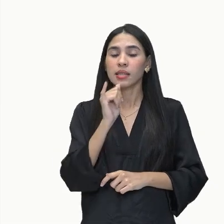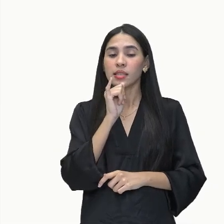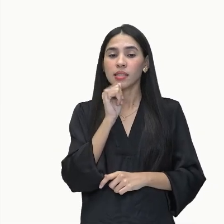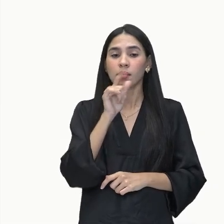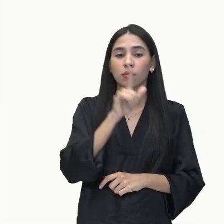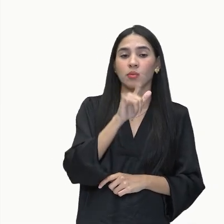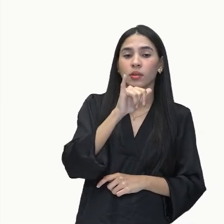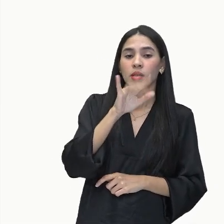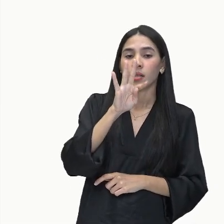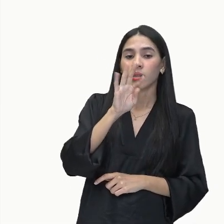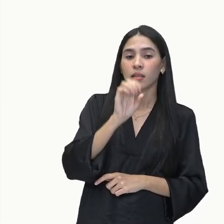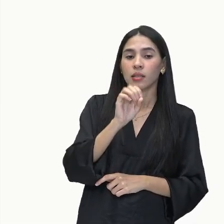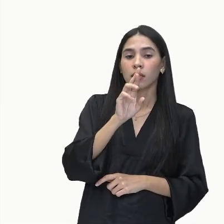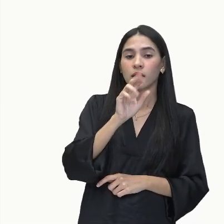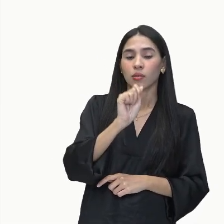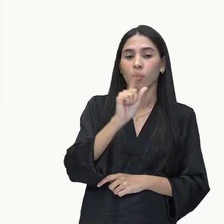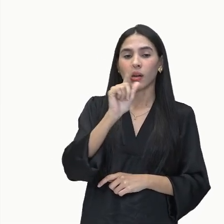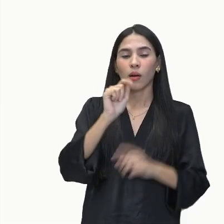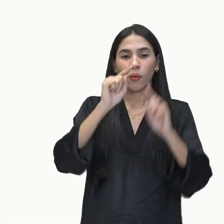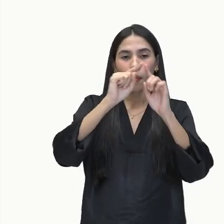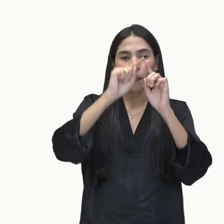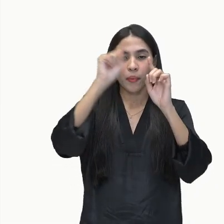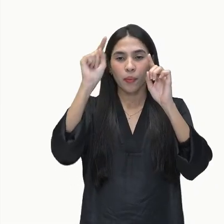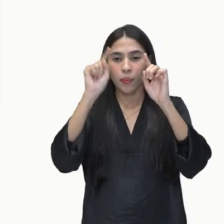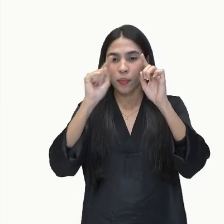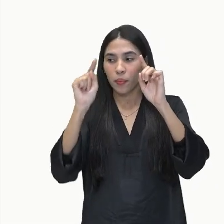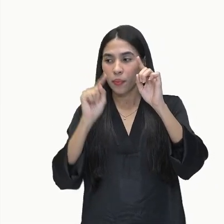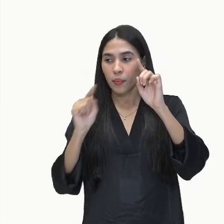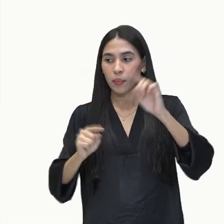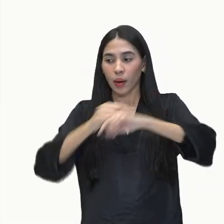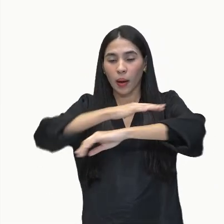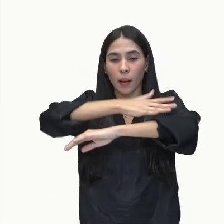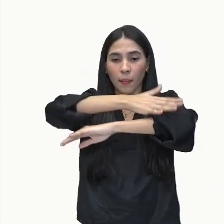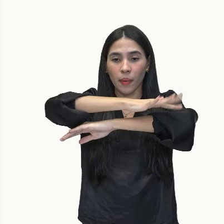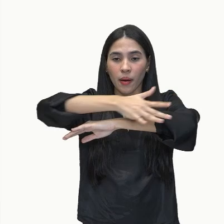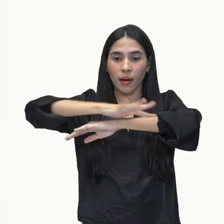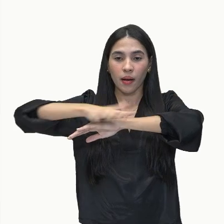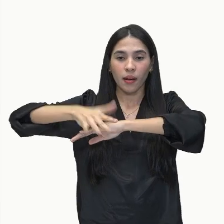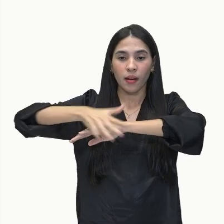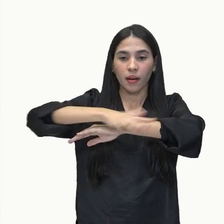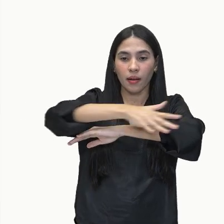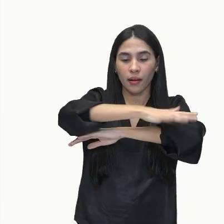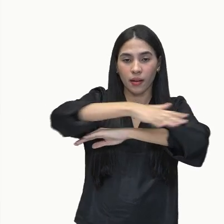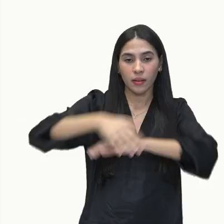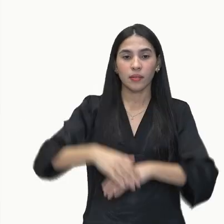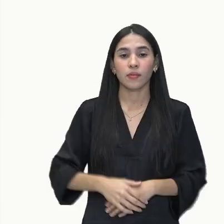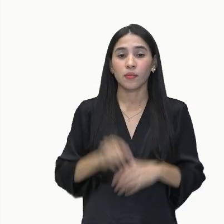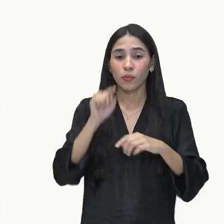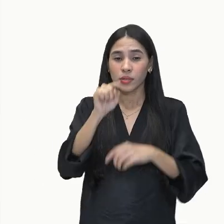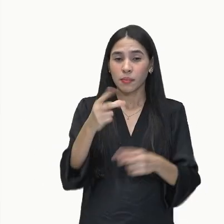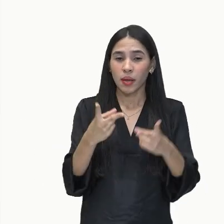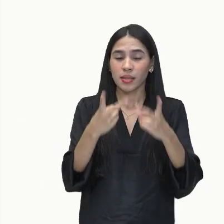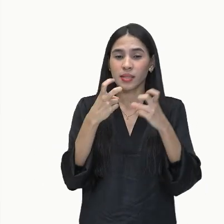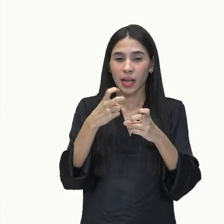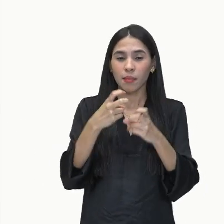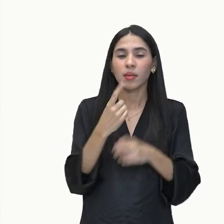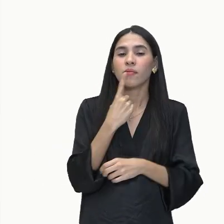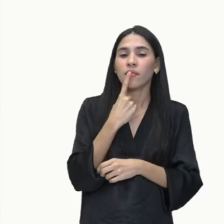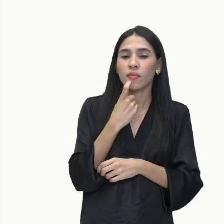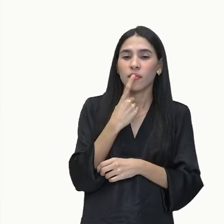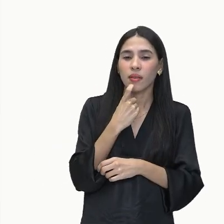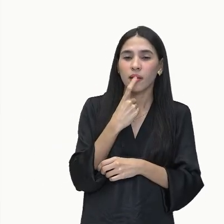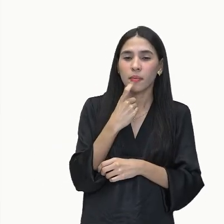litoral brasileiro, né, na parte costeira. Então, a gente pode observar que os pontos vermelhos, né, que